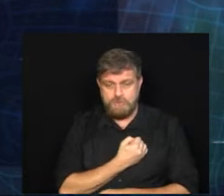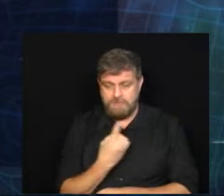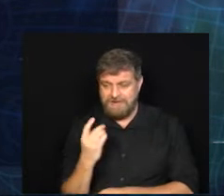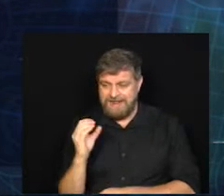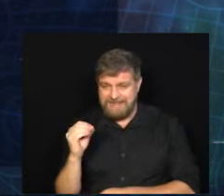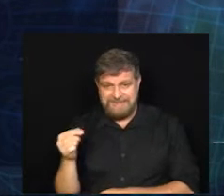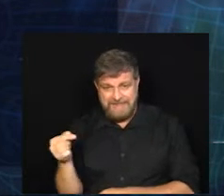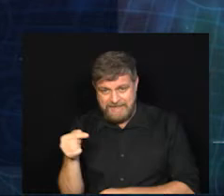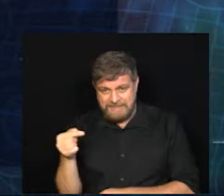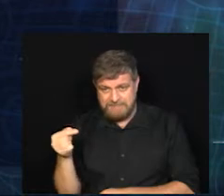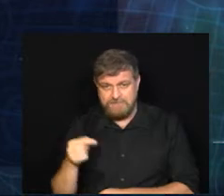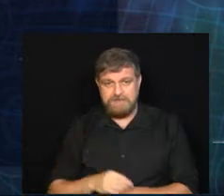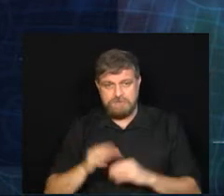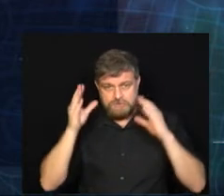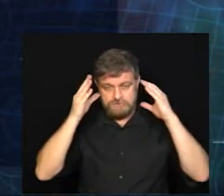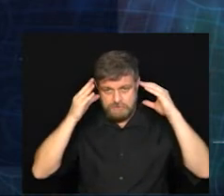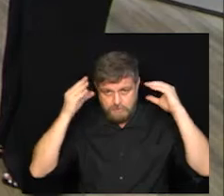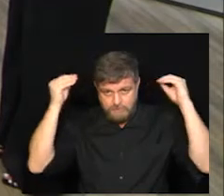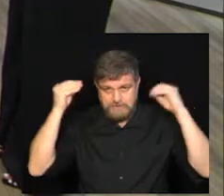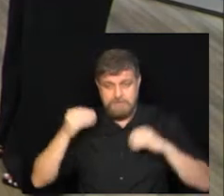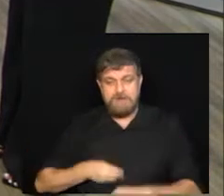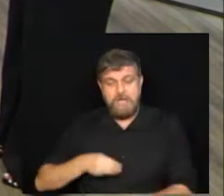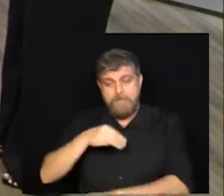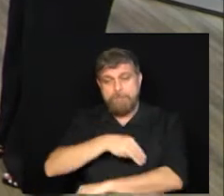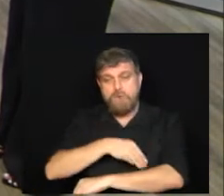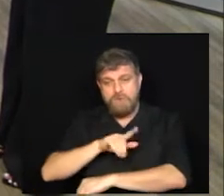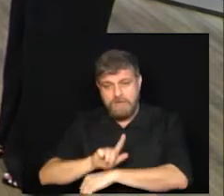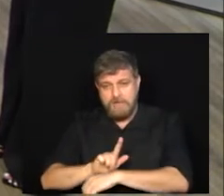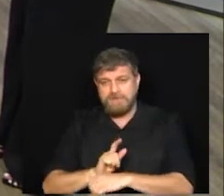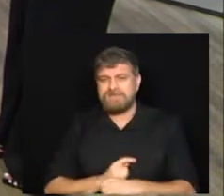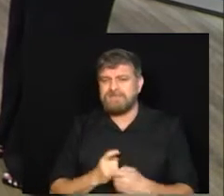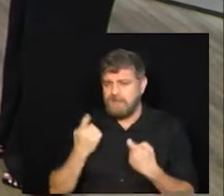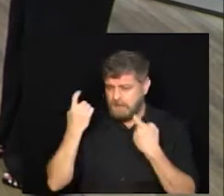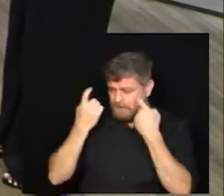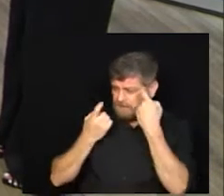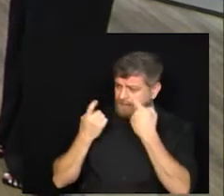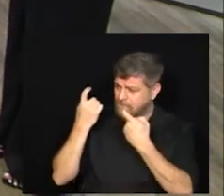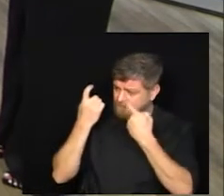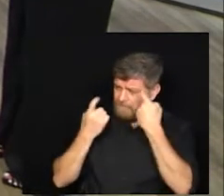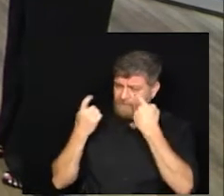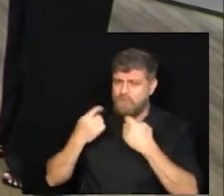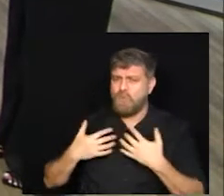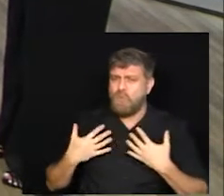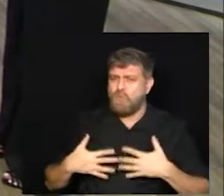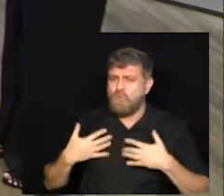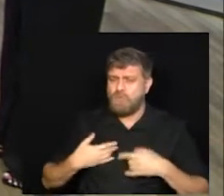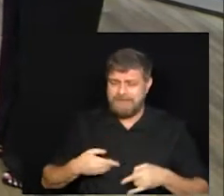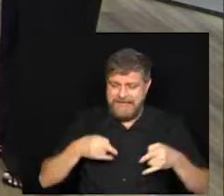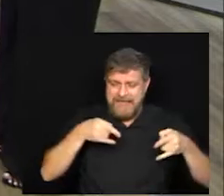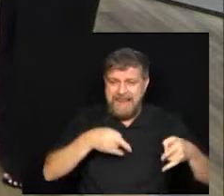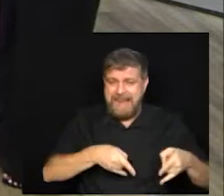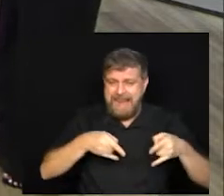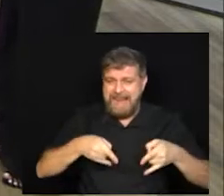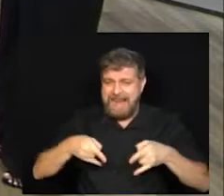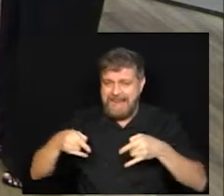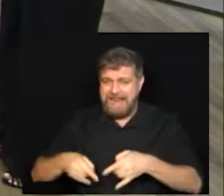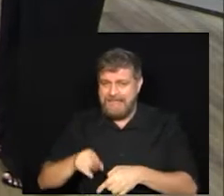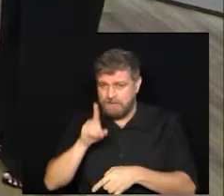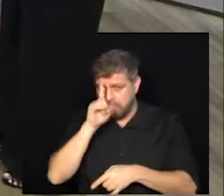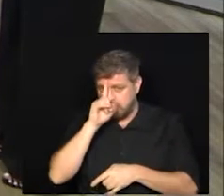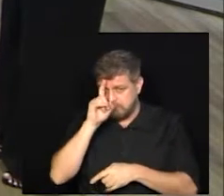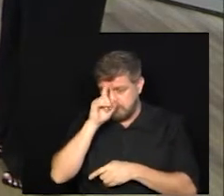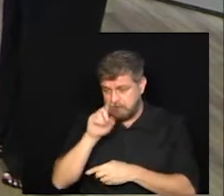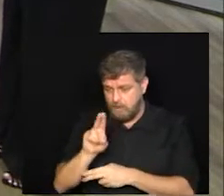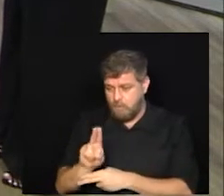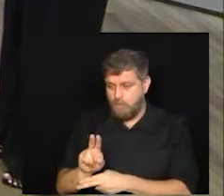óbitos, Morungaba e Olambra. Mina, uma situação que preocupa bastante é a ocupação de leitos de UTI em